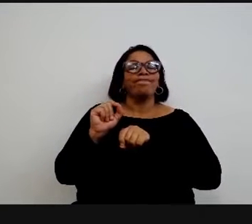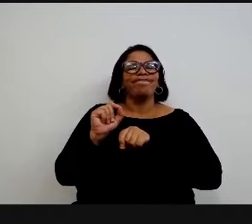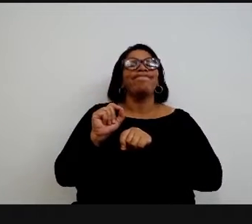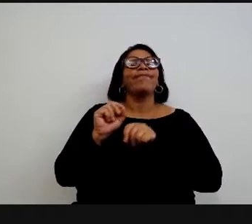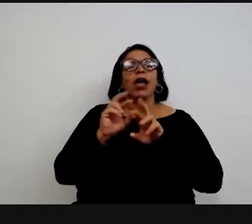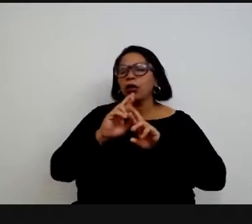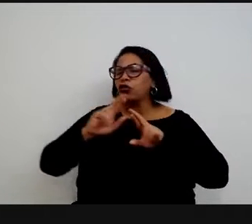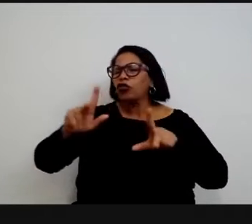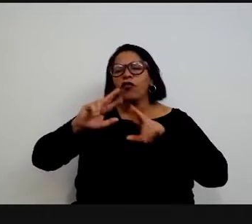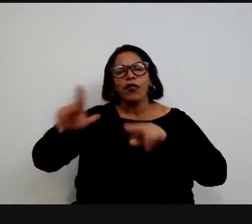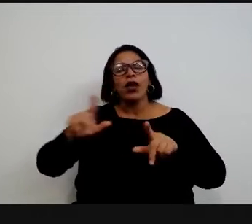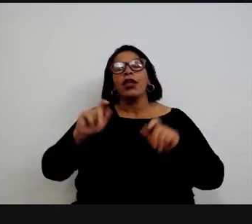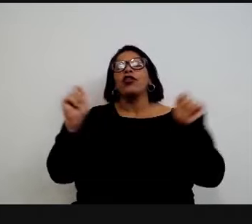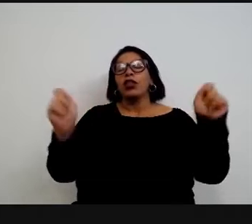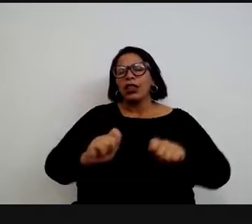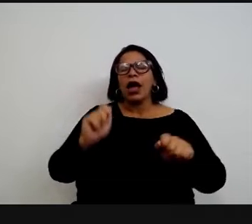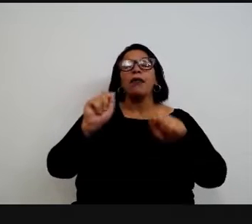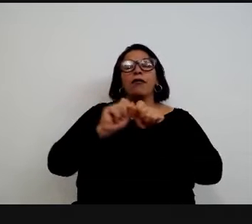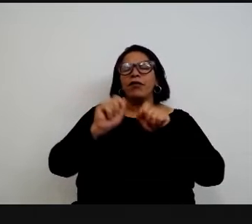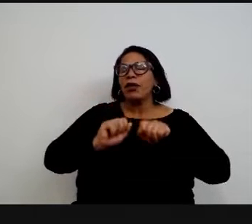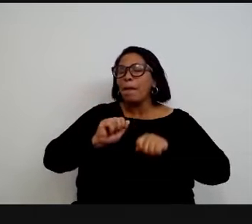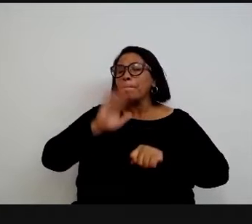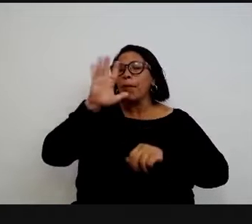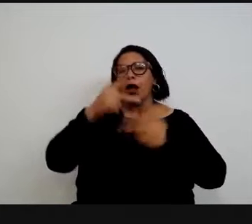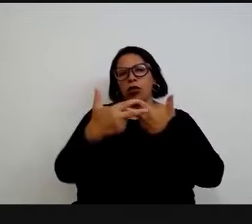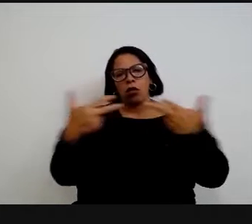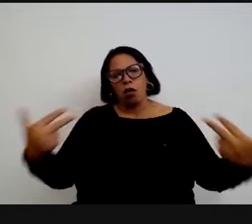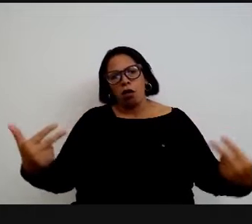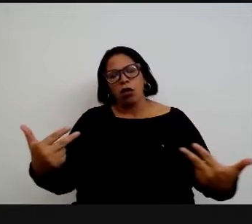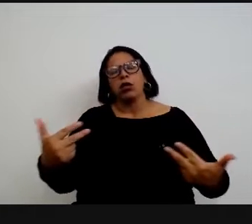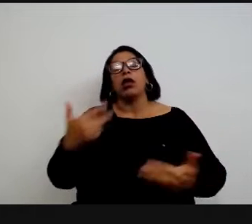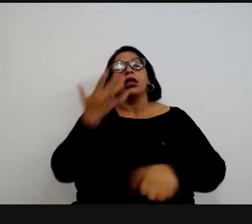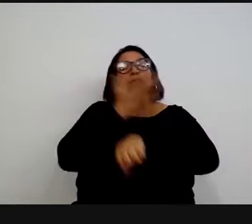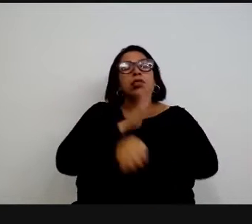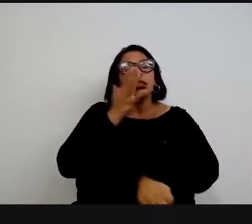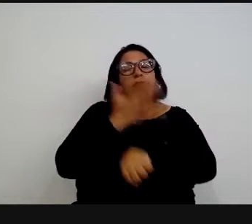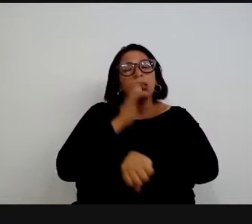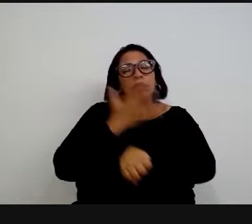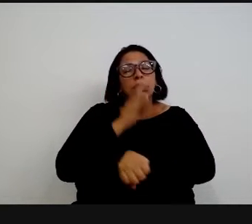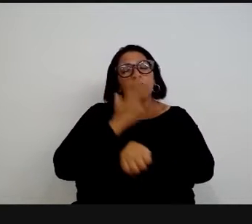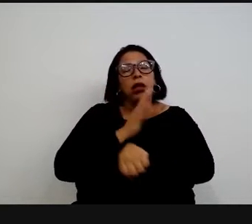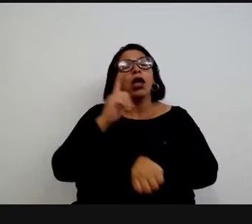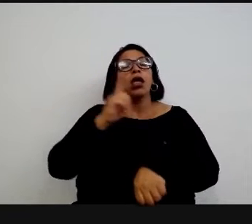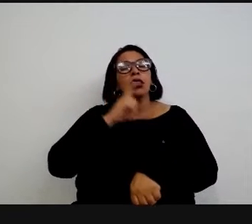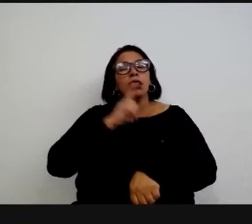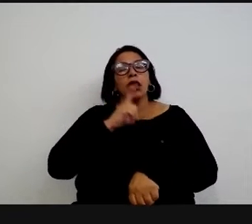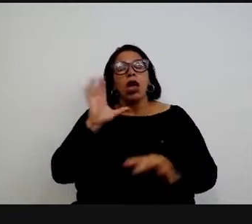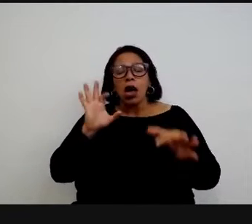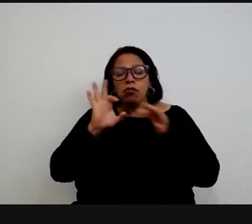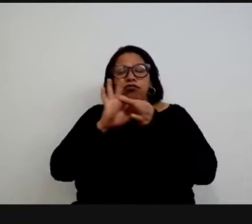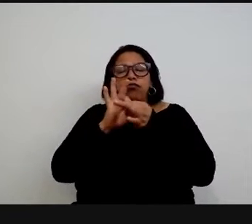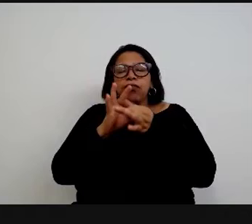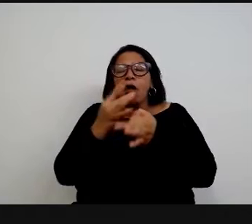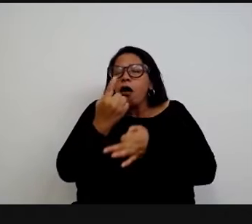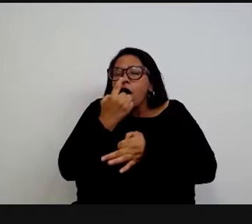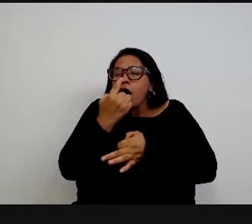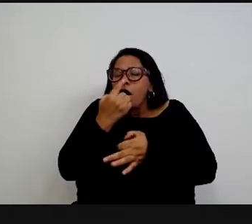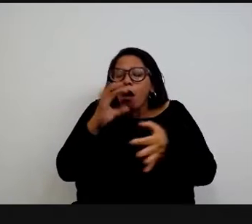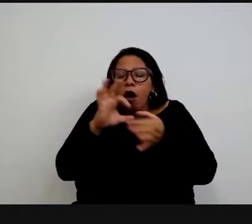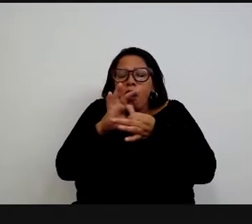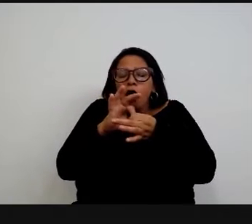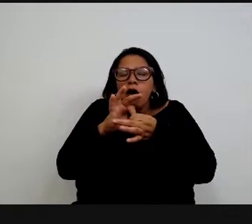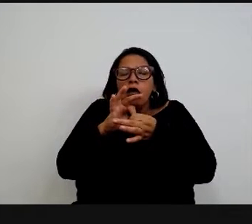eclético, vão ter que ser capazes de fazer mais coisa. E essa tarefa de treinamento que tem essa sintonia fina com a